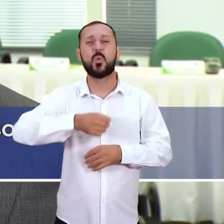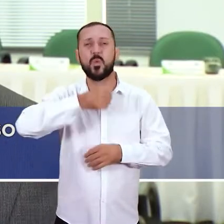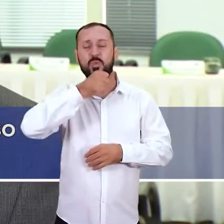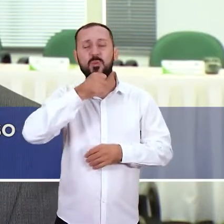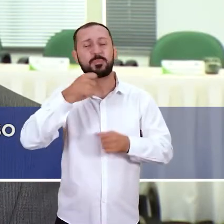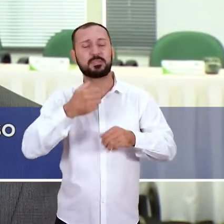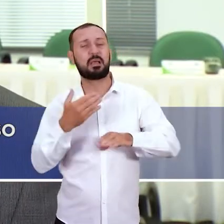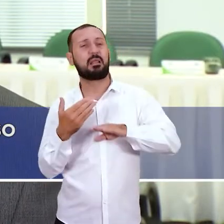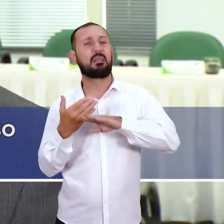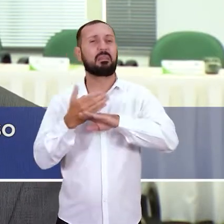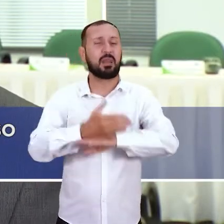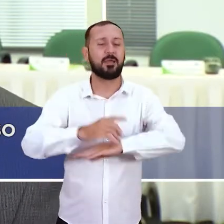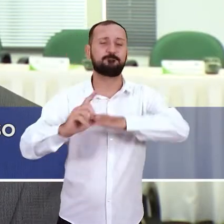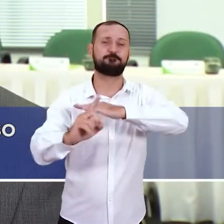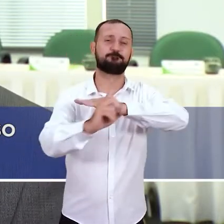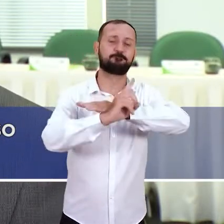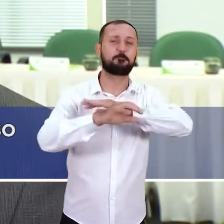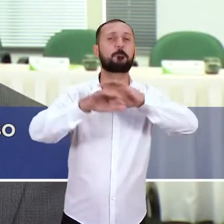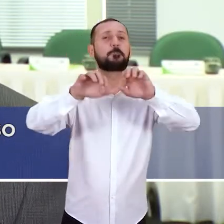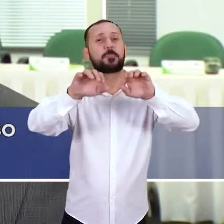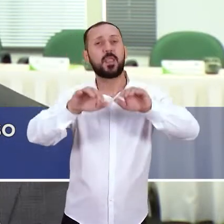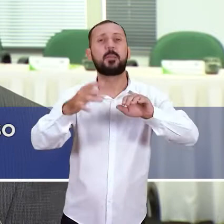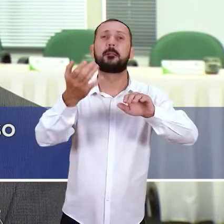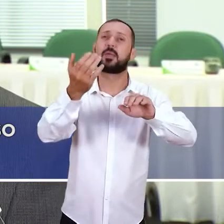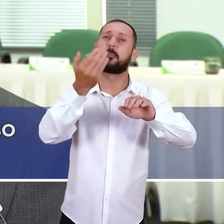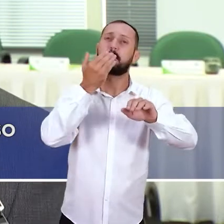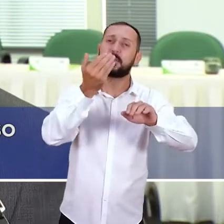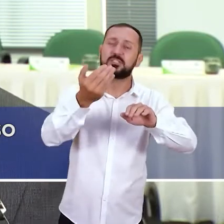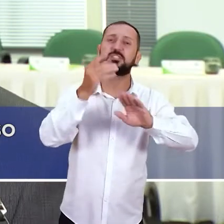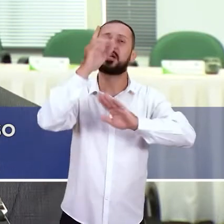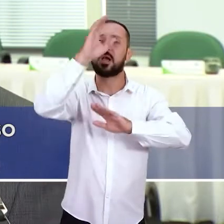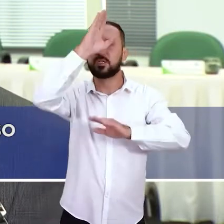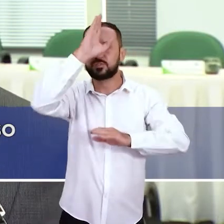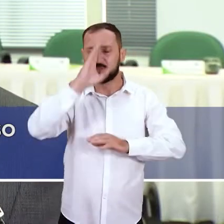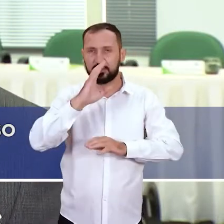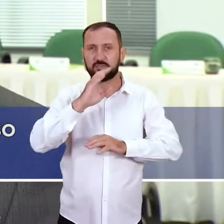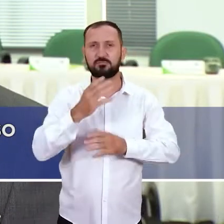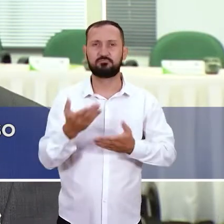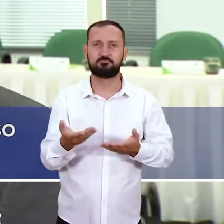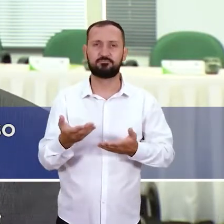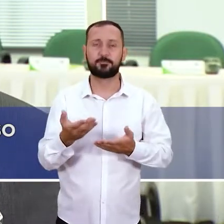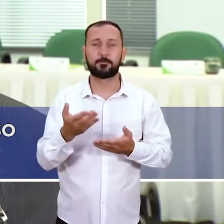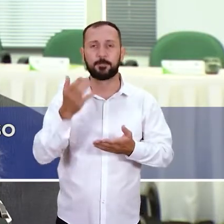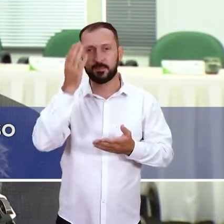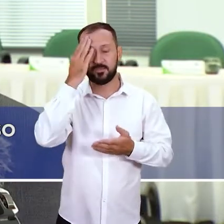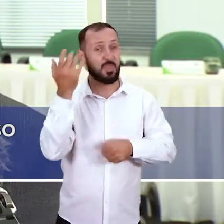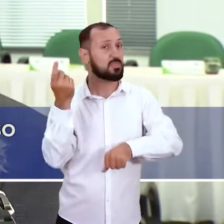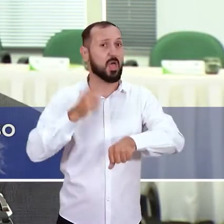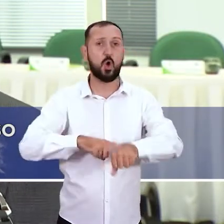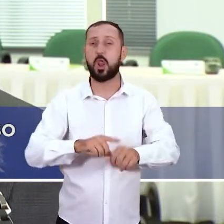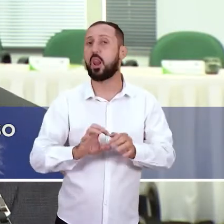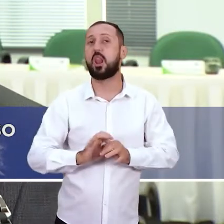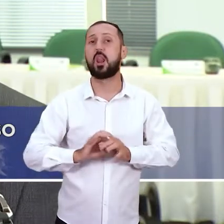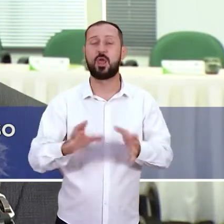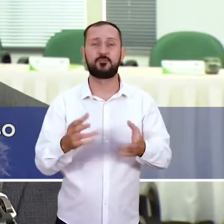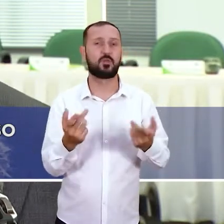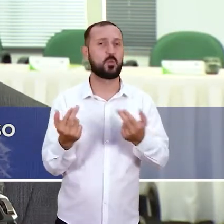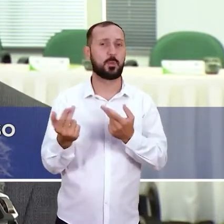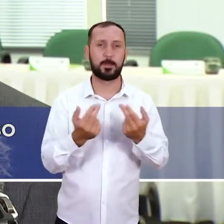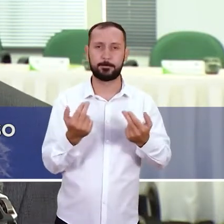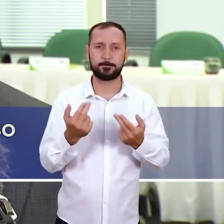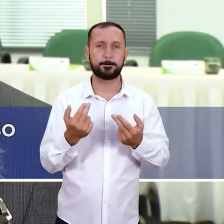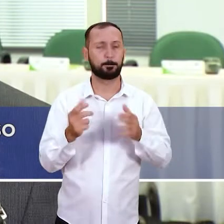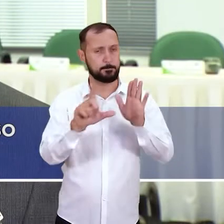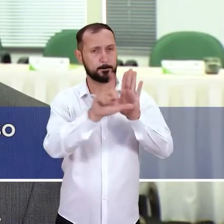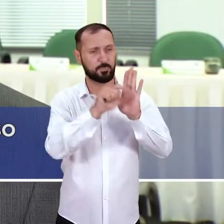vezes os idosos eles precisam ir lá no guichê para conseguir a gratuidade? A gente sabe que não é uma coisa